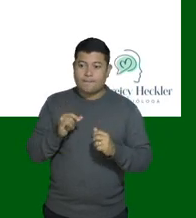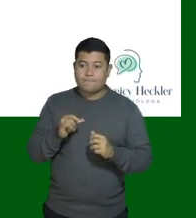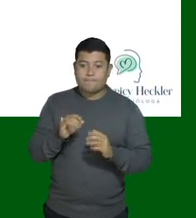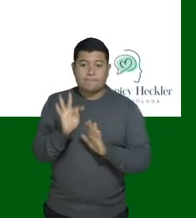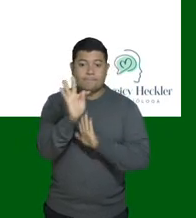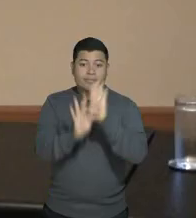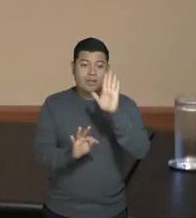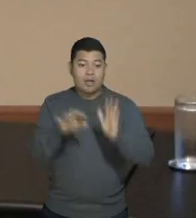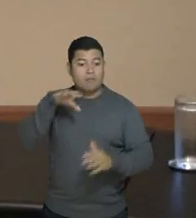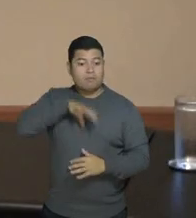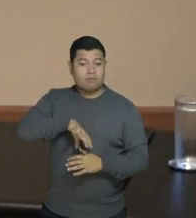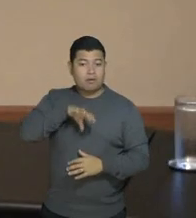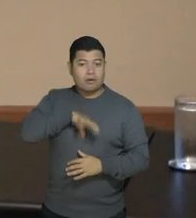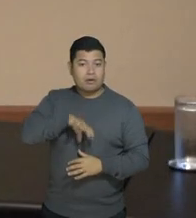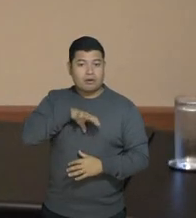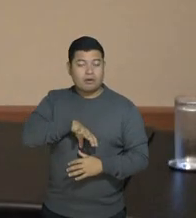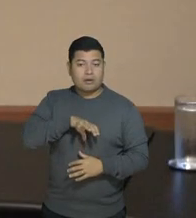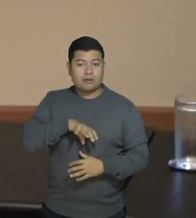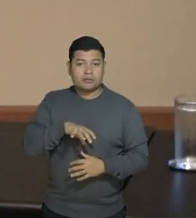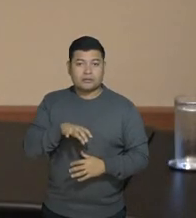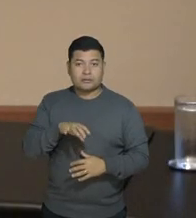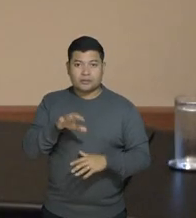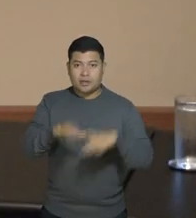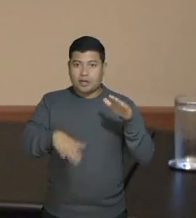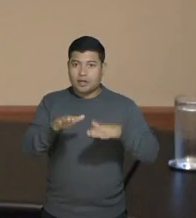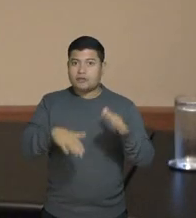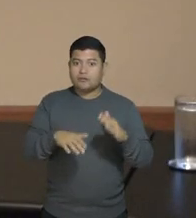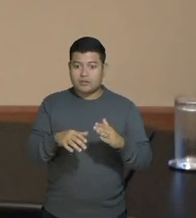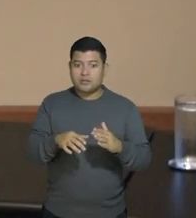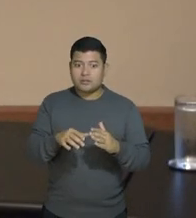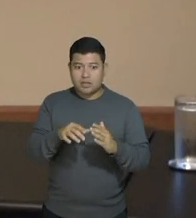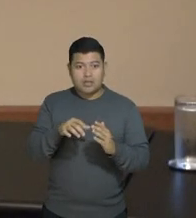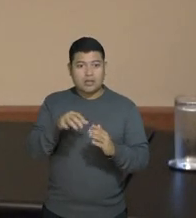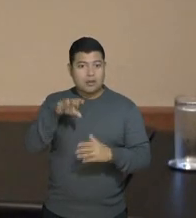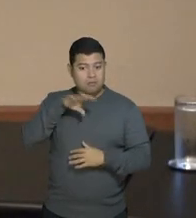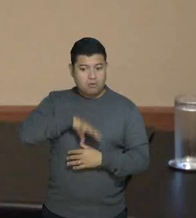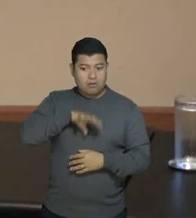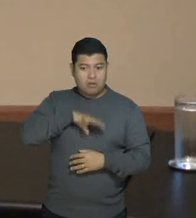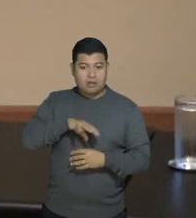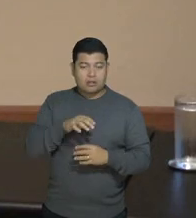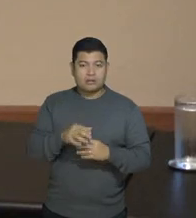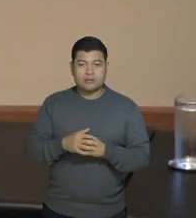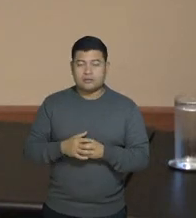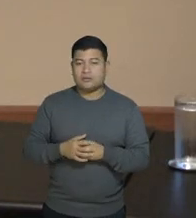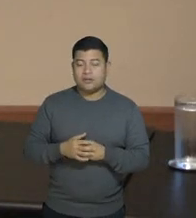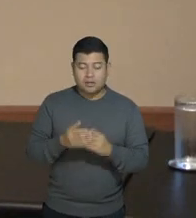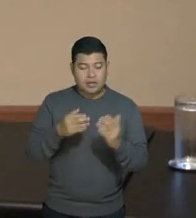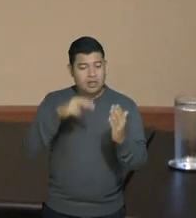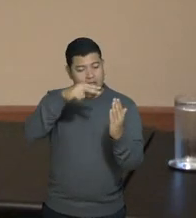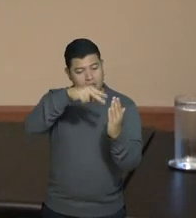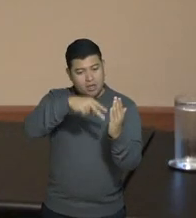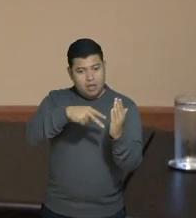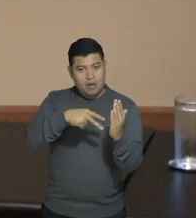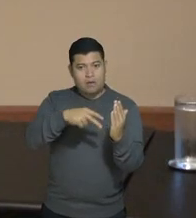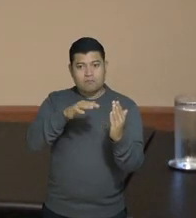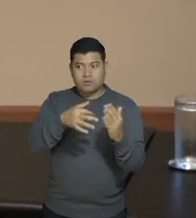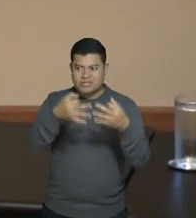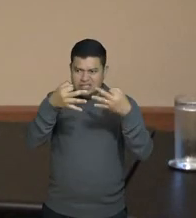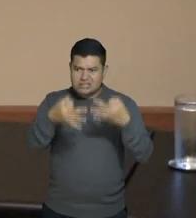Leu todo o texto, às vezes, fluentemente, e não entende metade do que